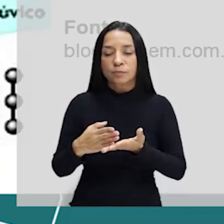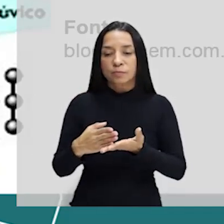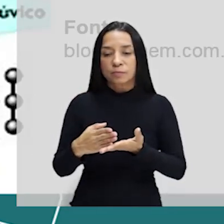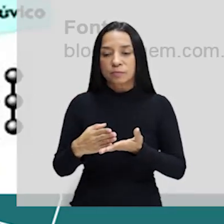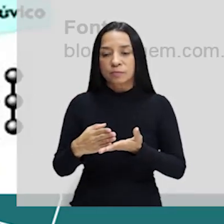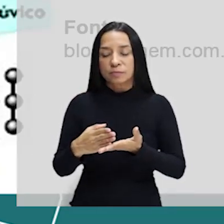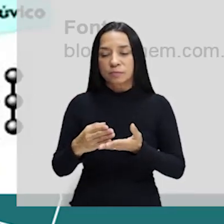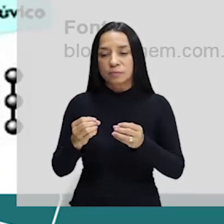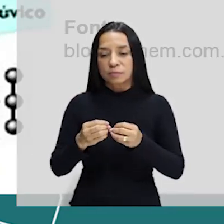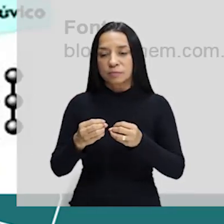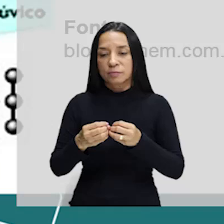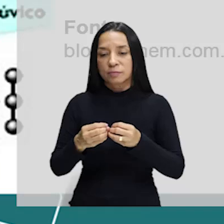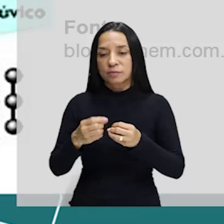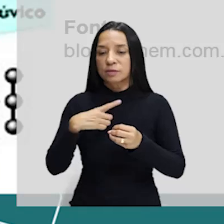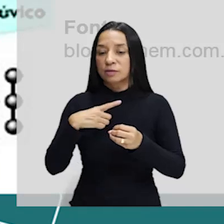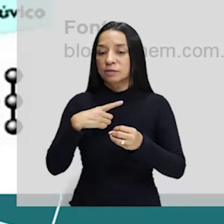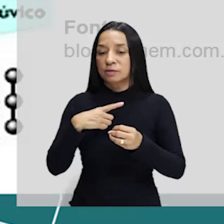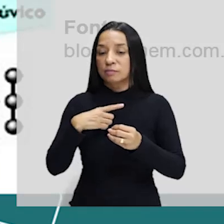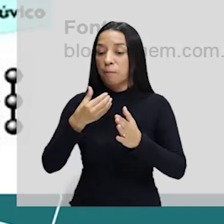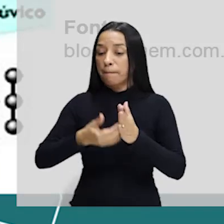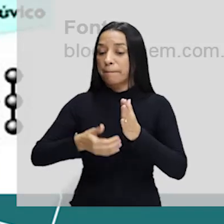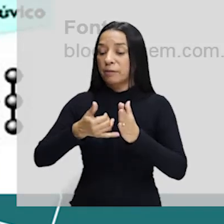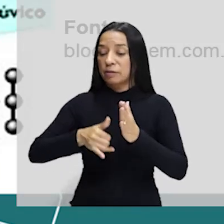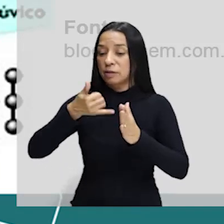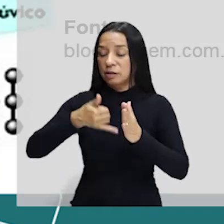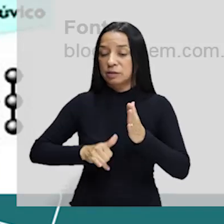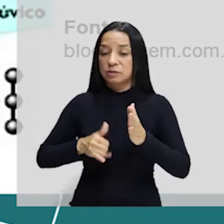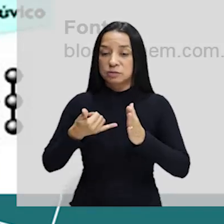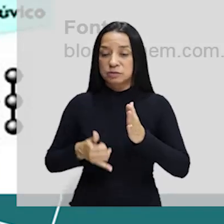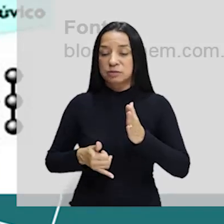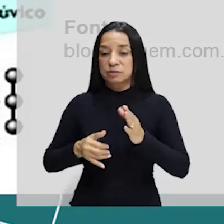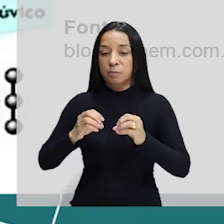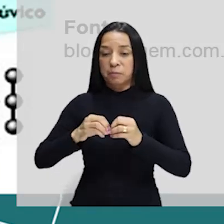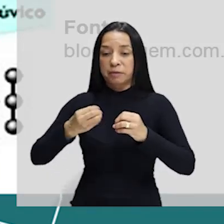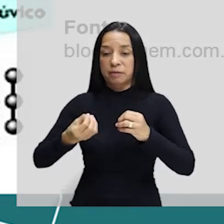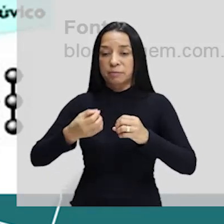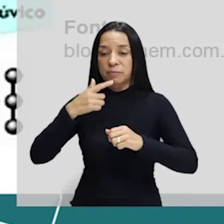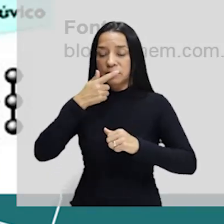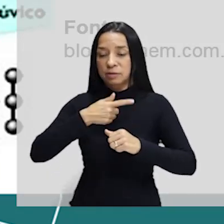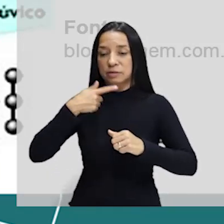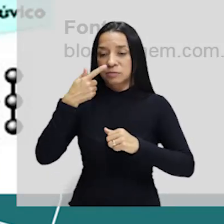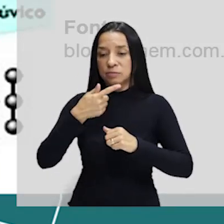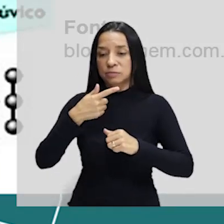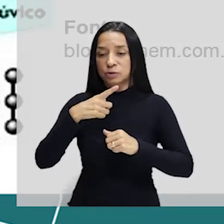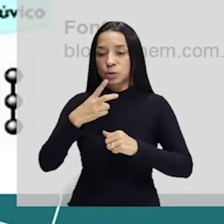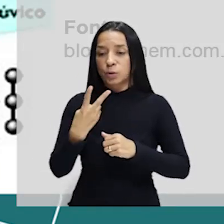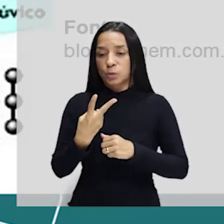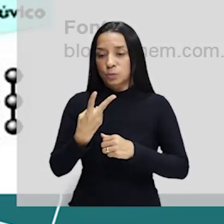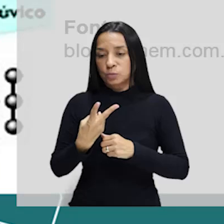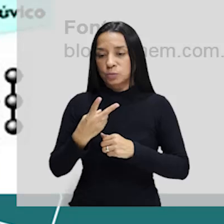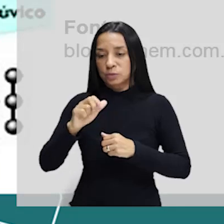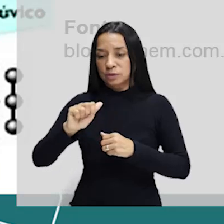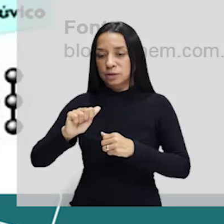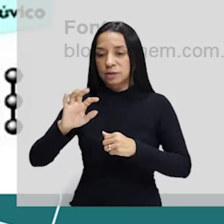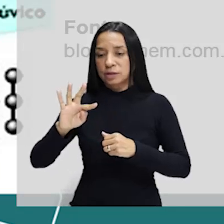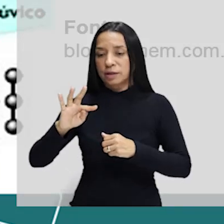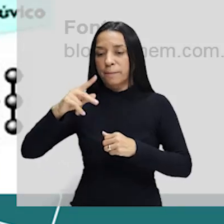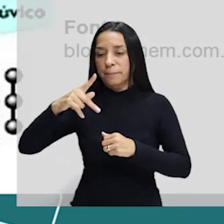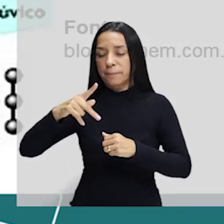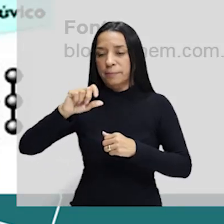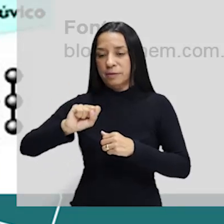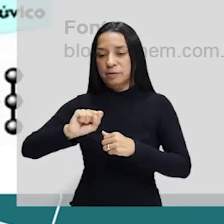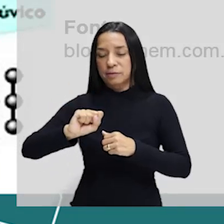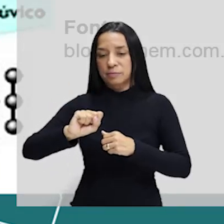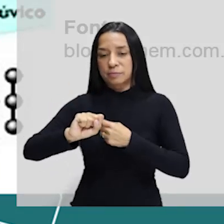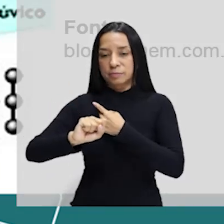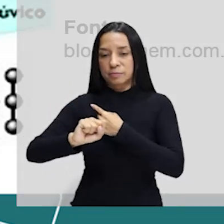ela investiu aqui, ela teve que gastar energia para quebrar essa glicose. Ela gastou dois ATPs, duas moléculas de